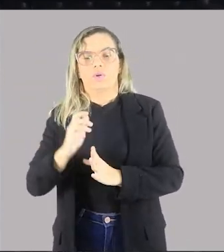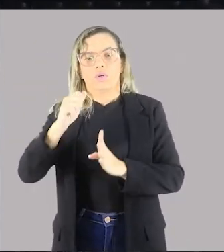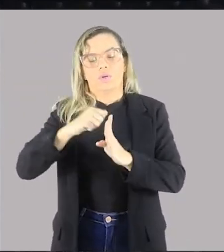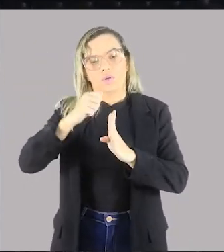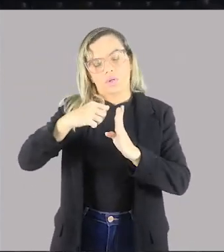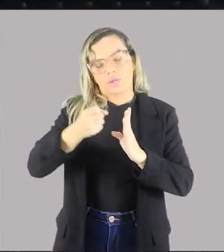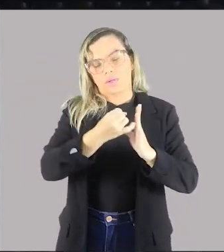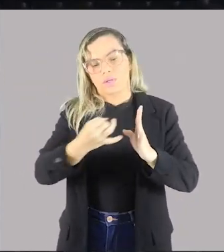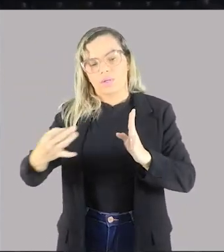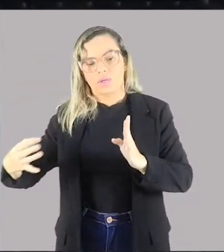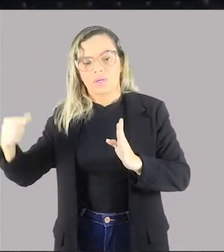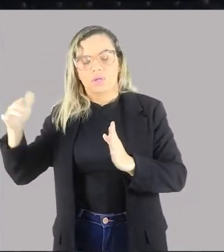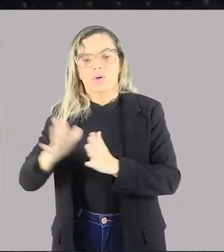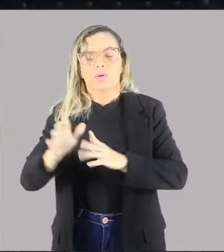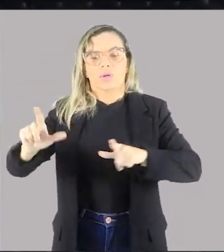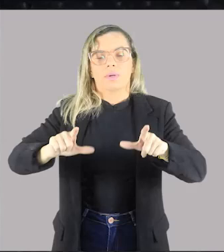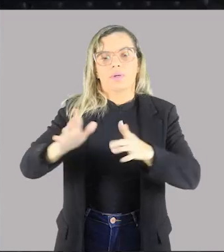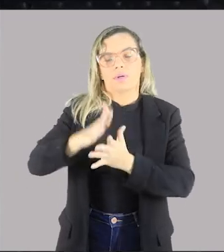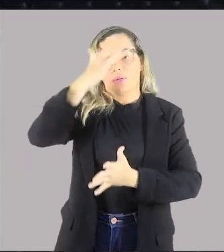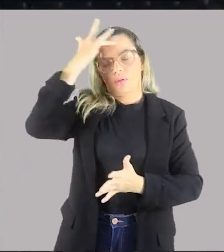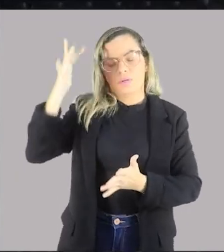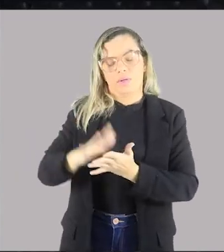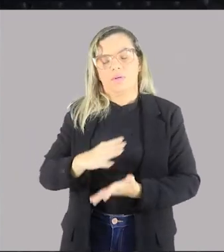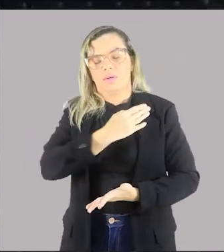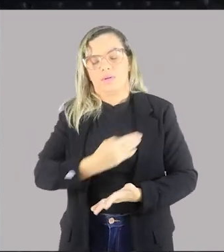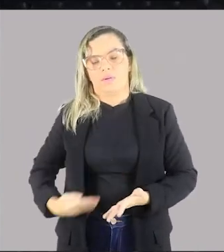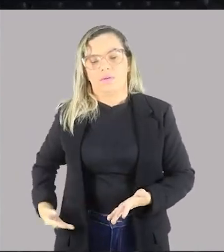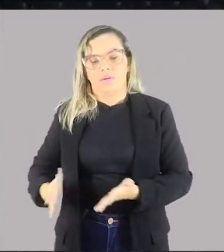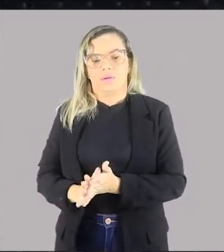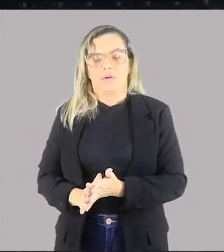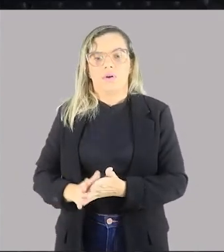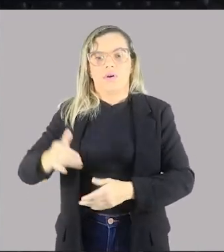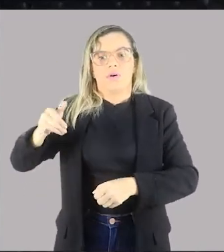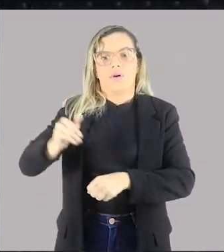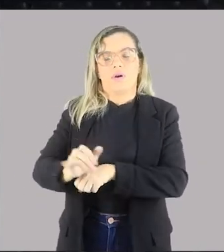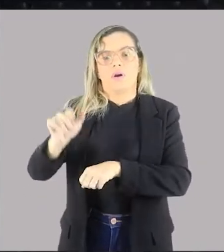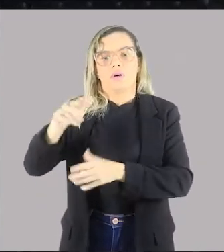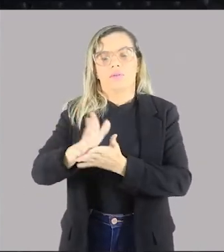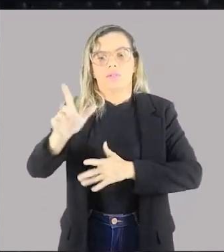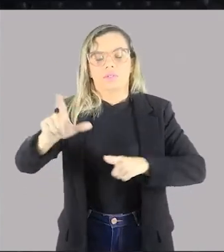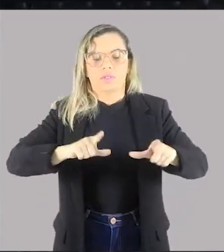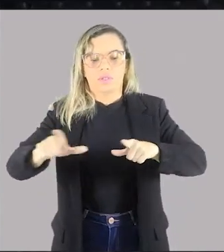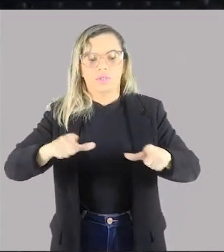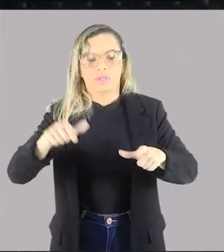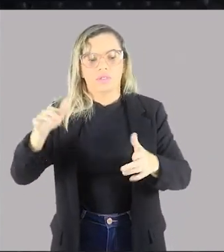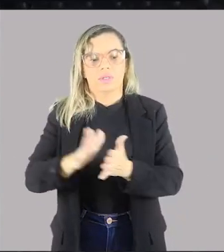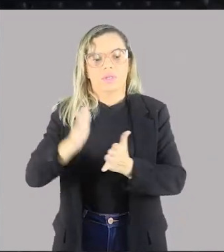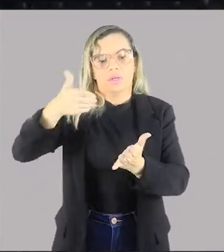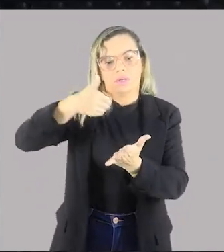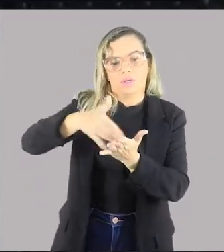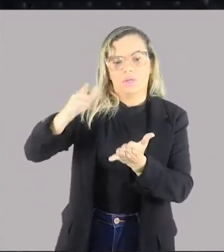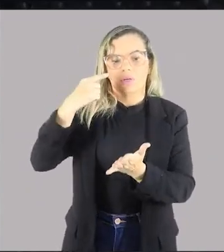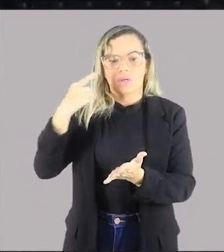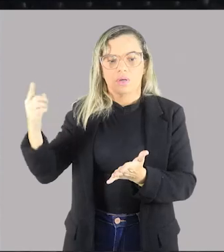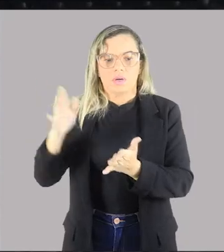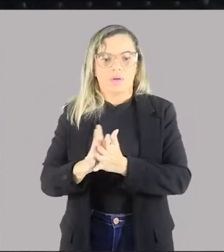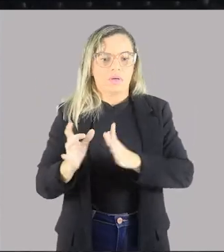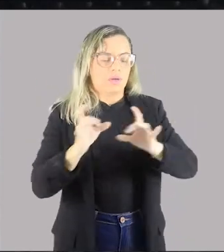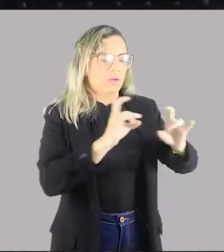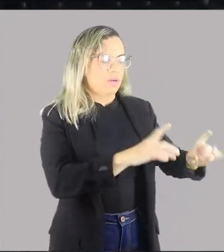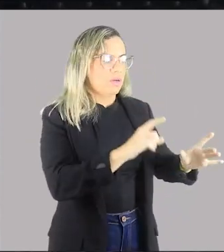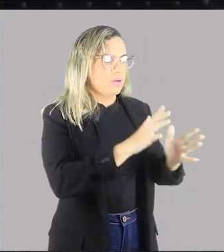público, intercaladamente, falte o serviço. Perfeito? Gera demissão, o abandono de